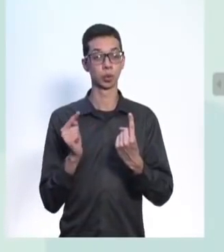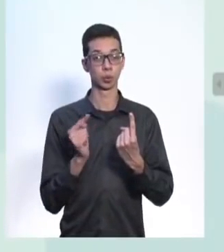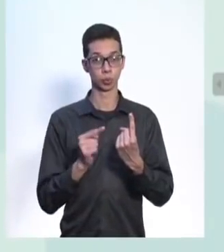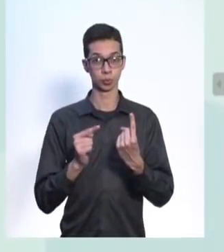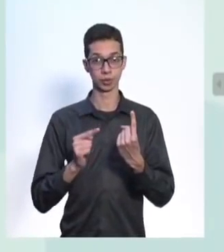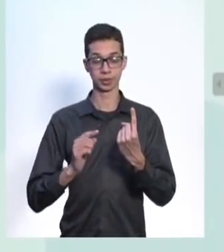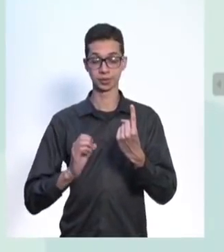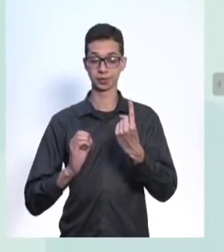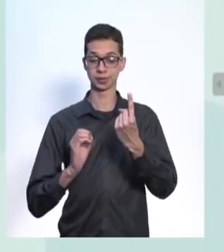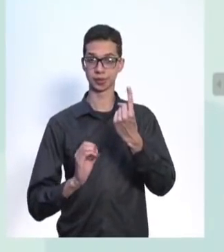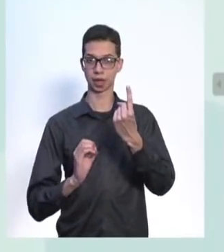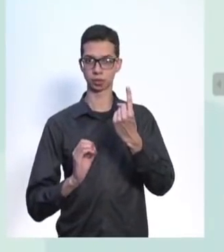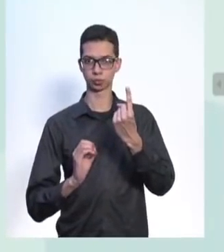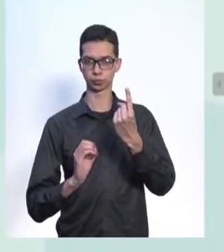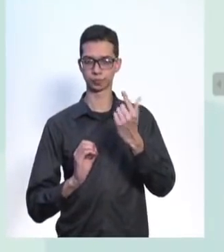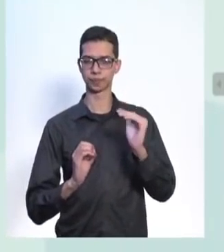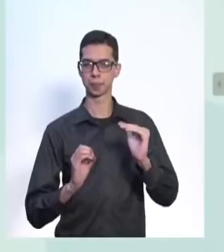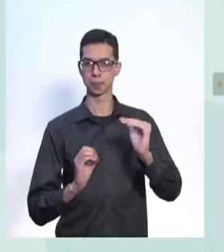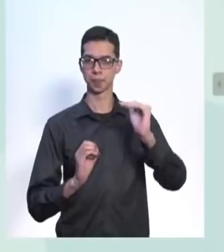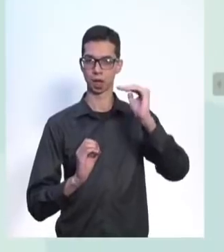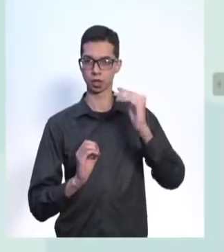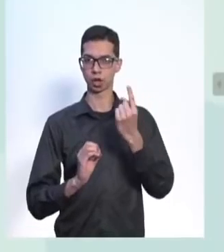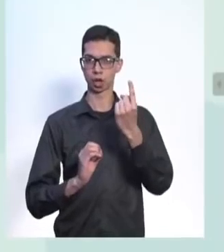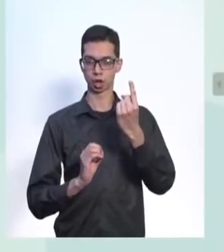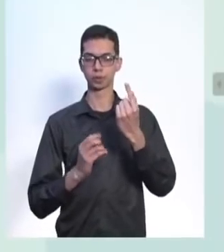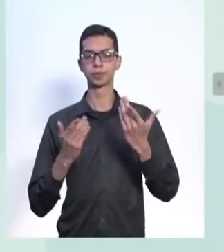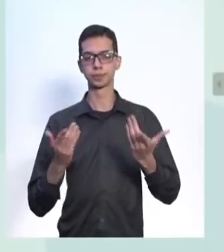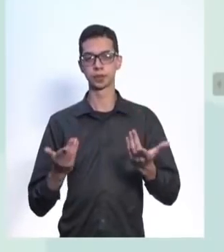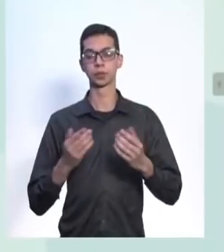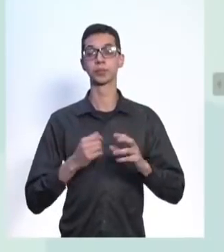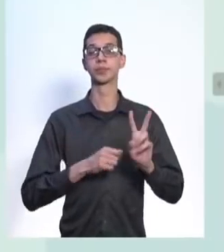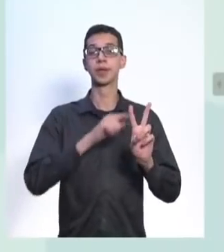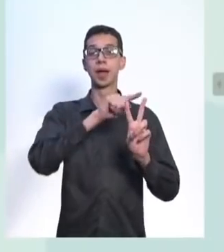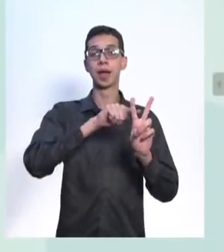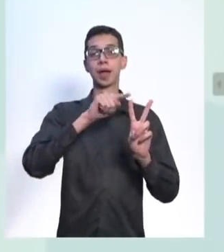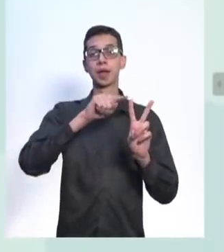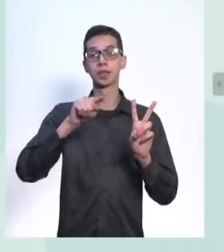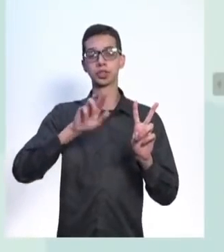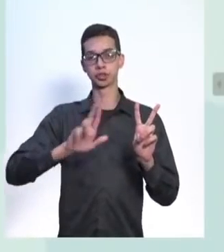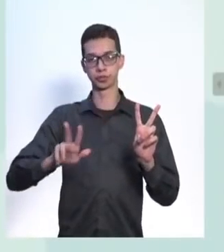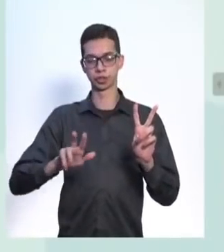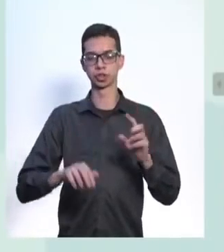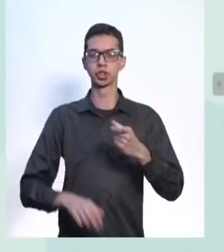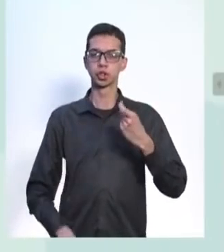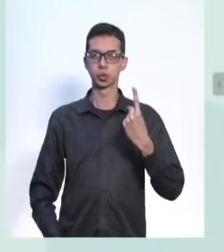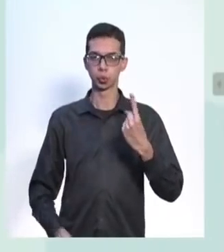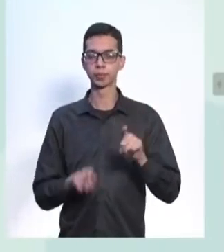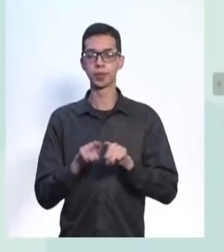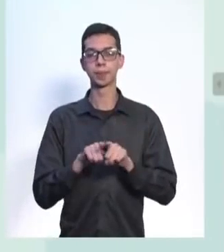0. Então, nós vamos ter 2 raízes diferentes, x1